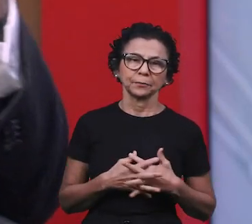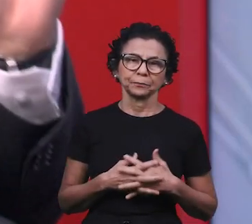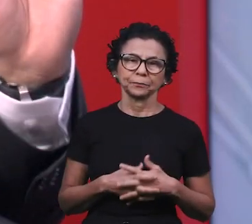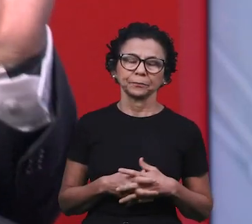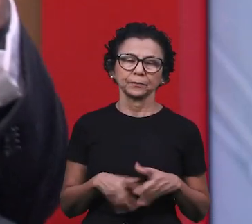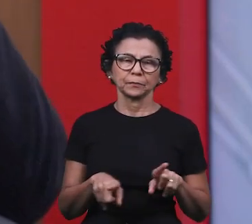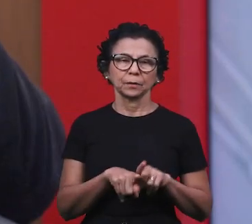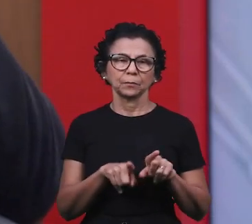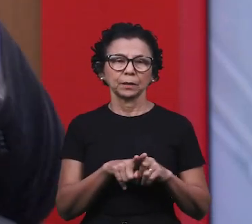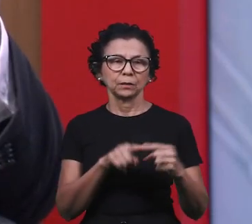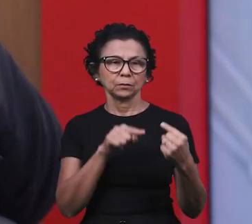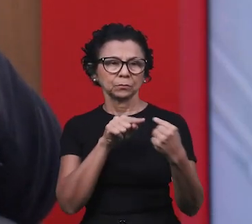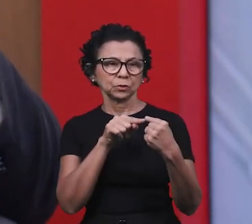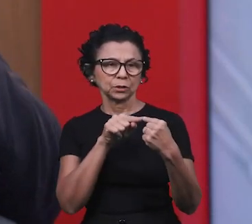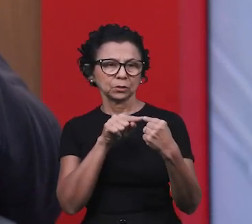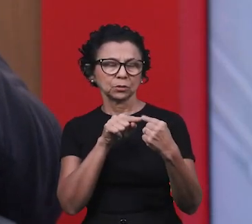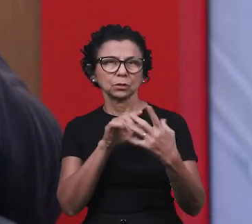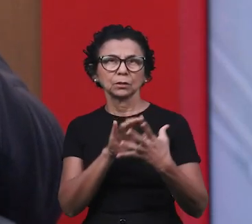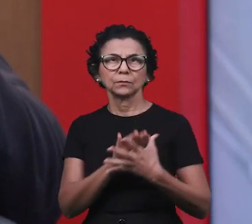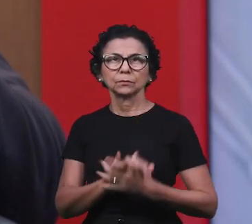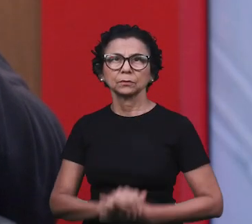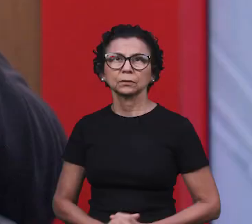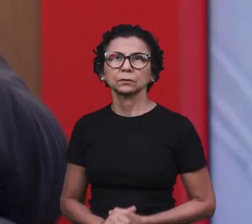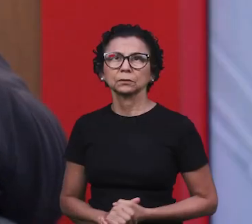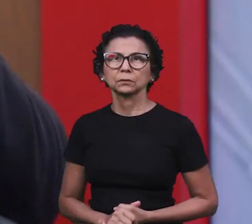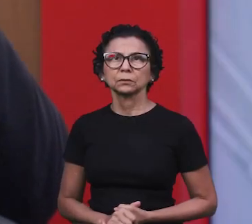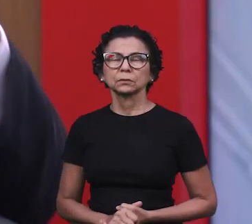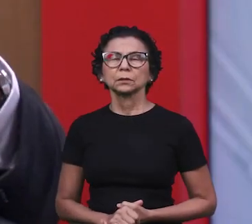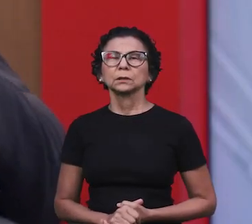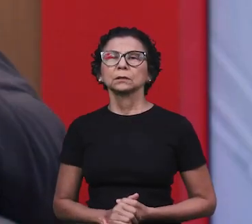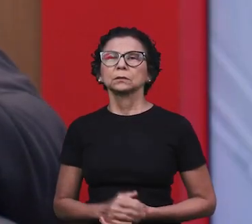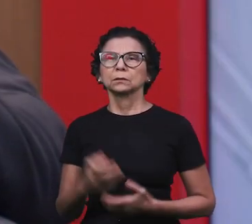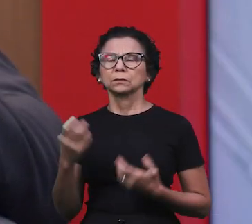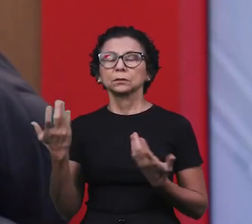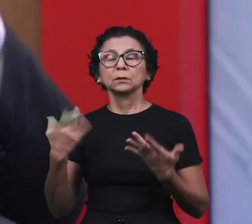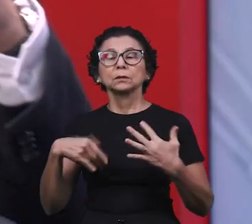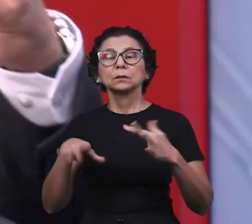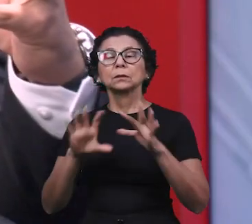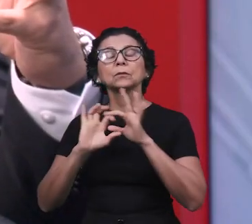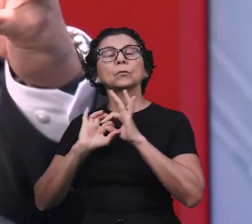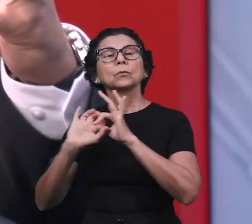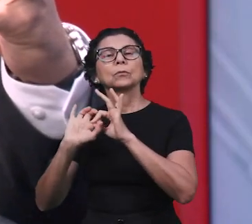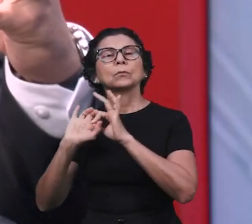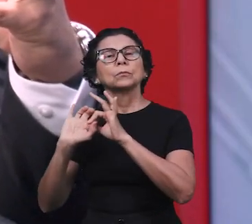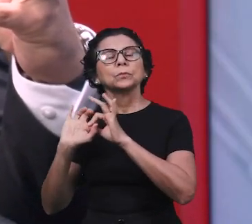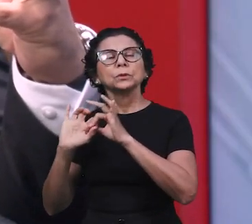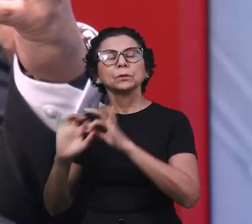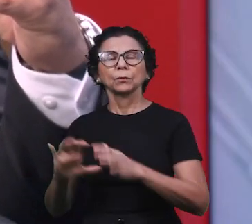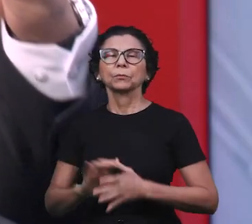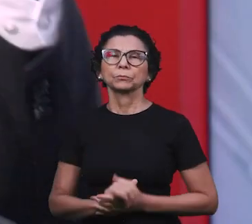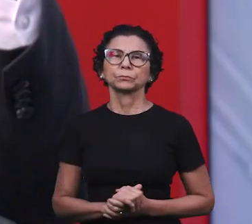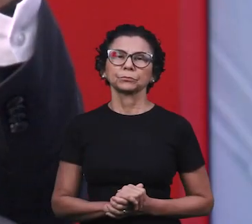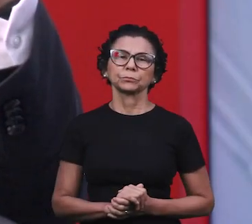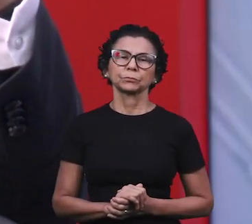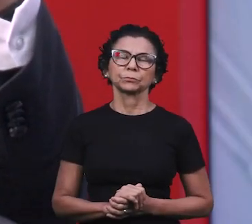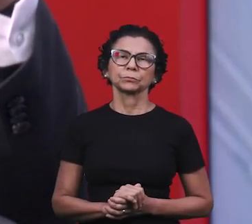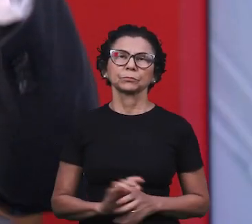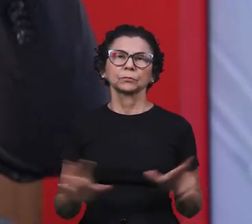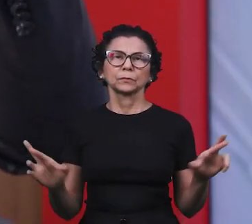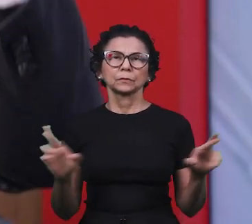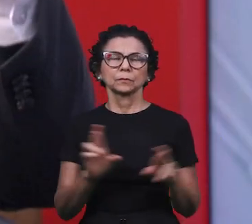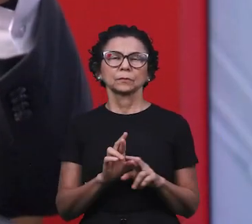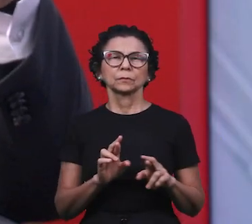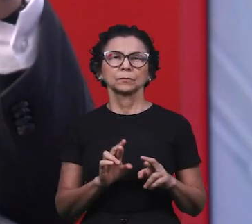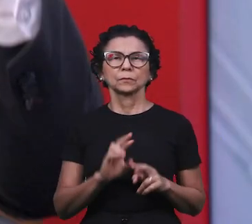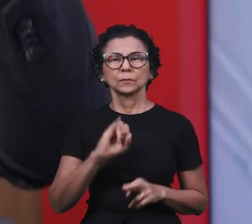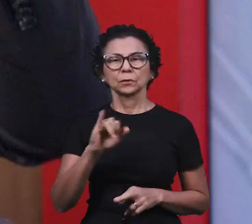no programa anterior, frisou um pouquinho no início desse programa, o senhor falou sobre a comunhão. O objetivo era essa ligação entre